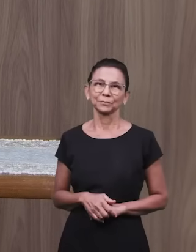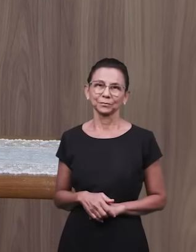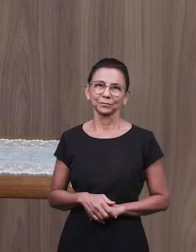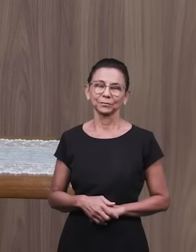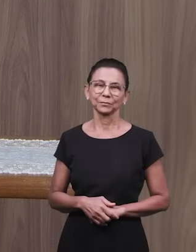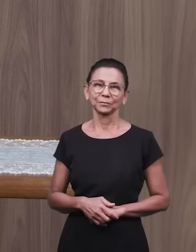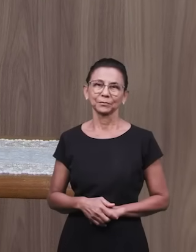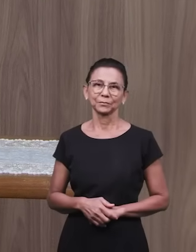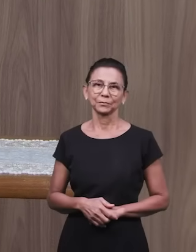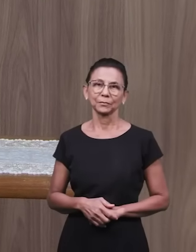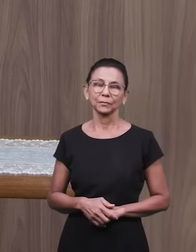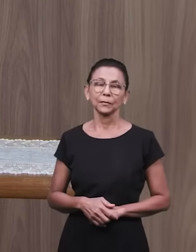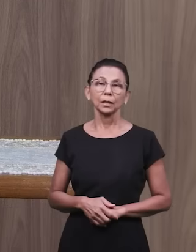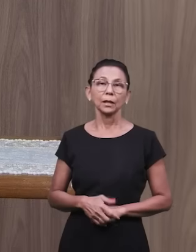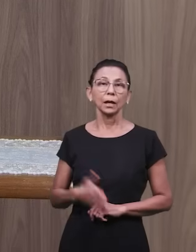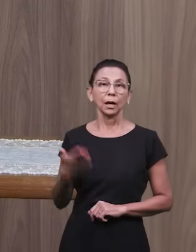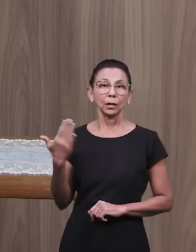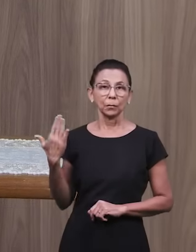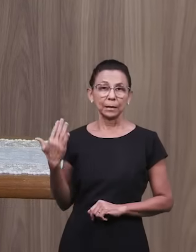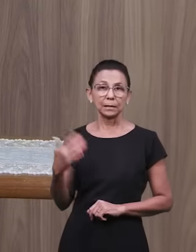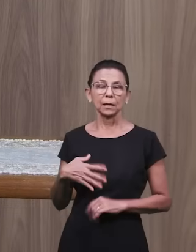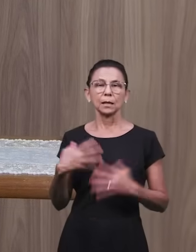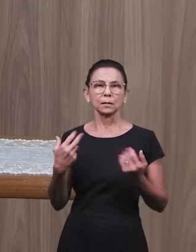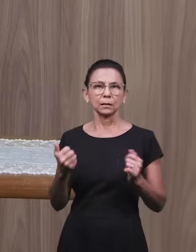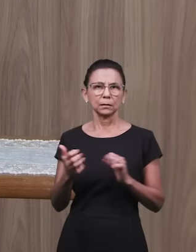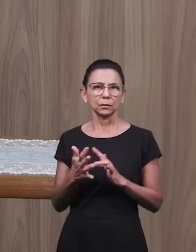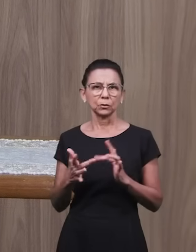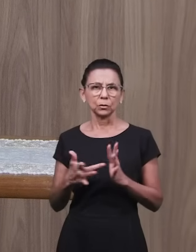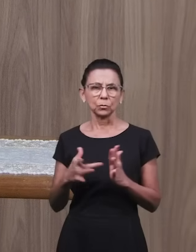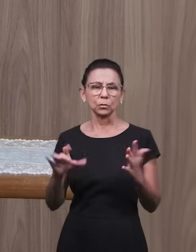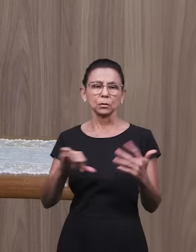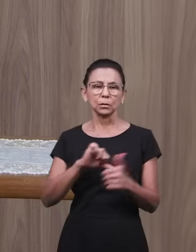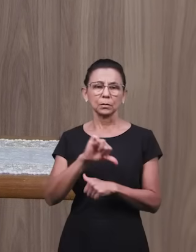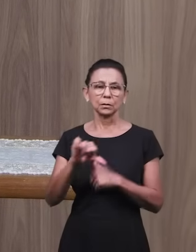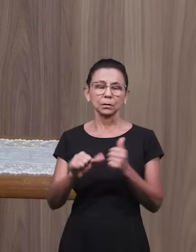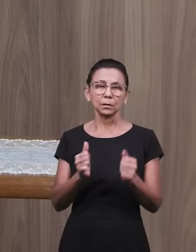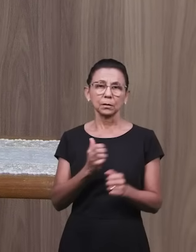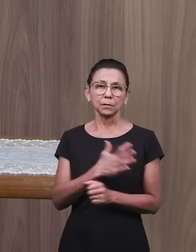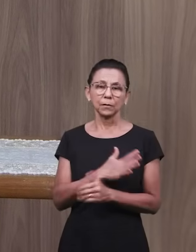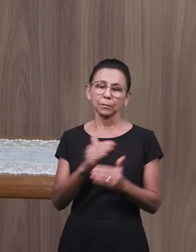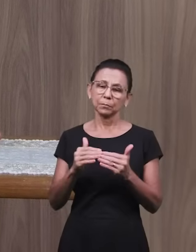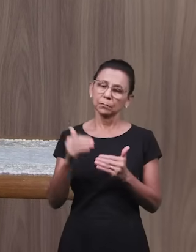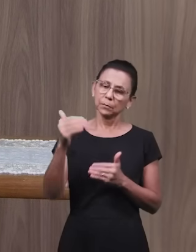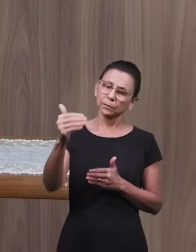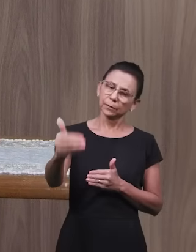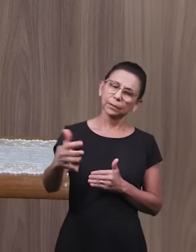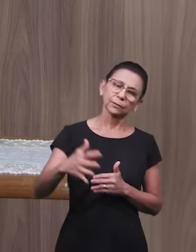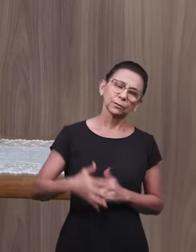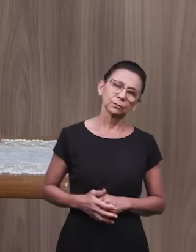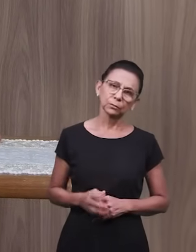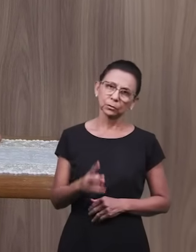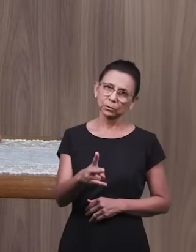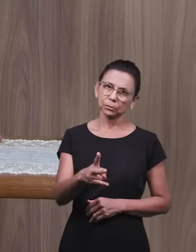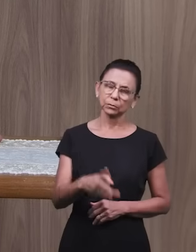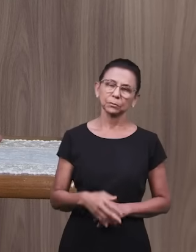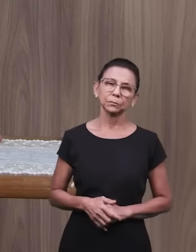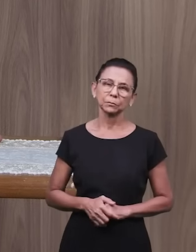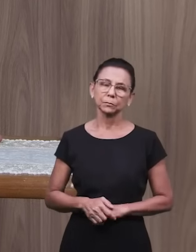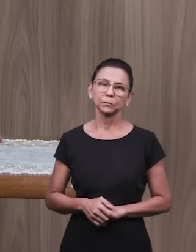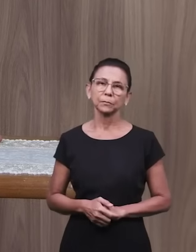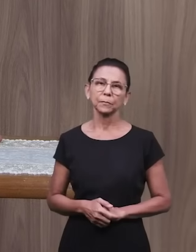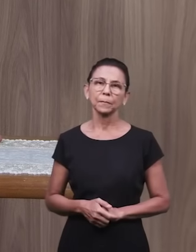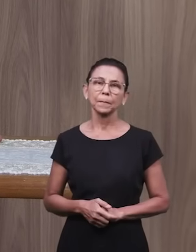E hoje, a partir daquele dia, me tornei nova criatura. E qual é o meu desafio hoje?